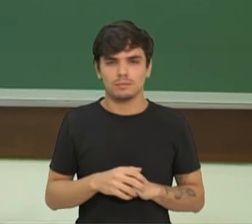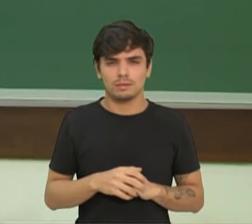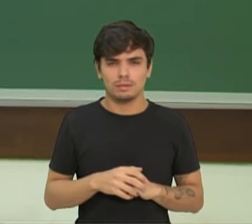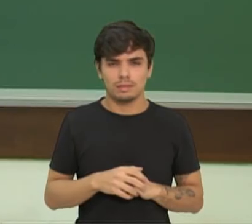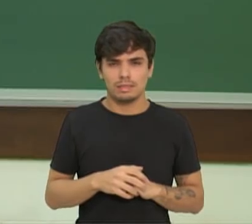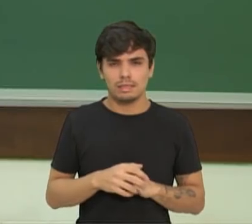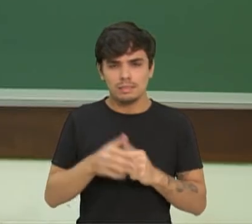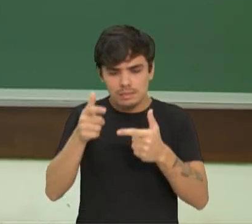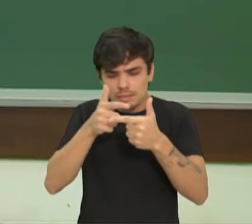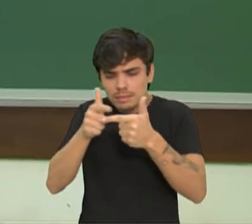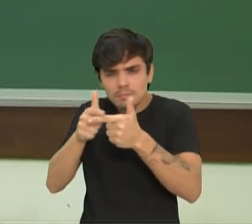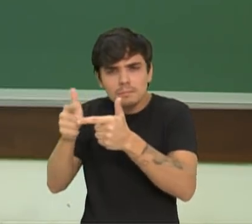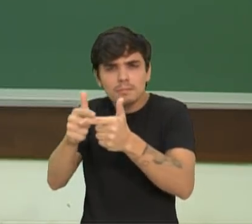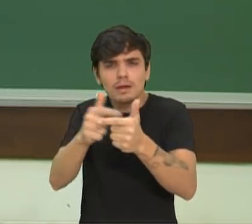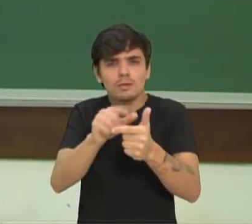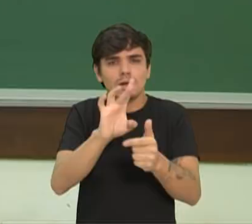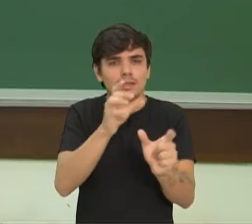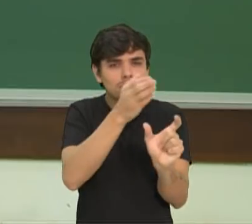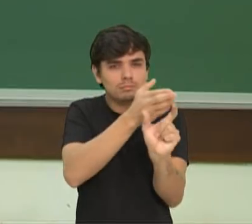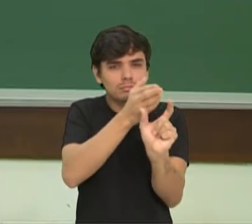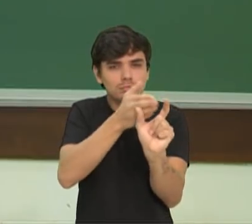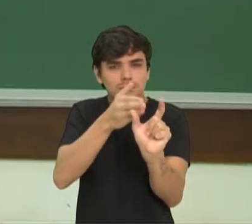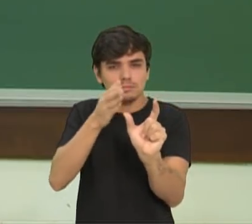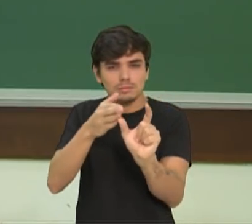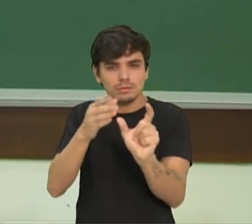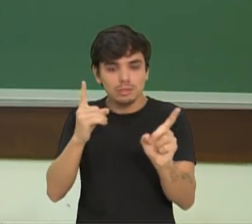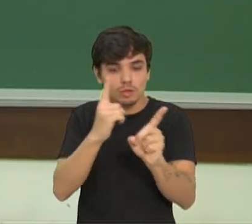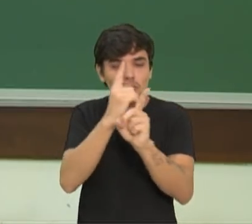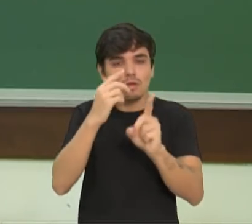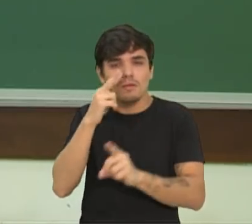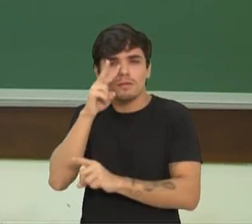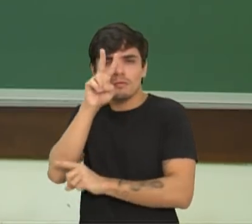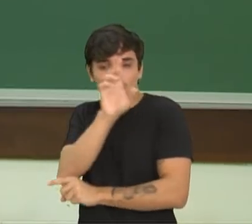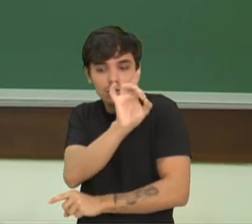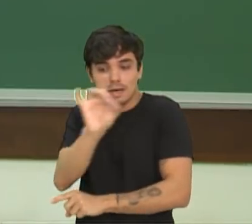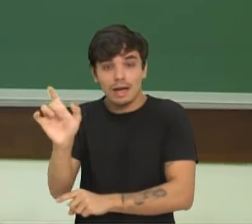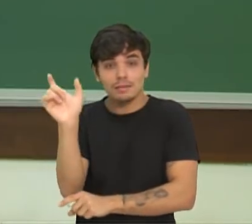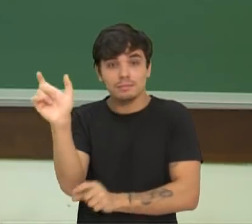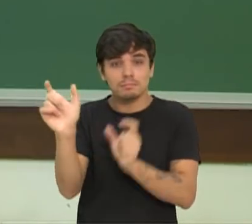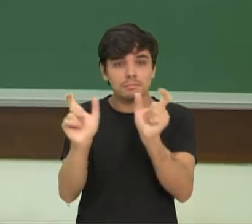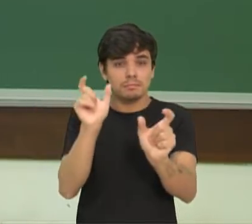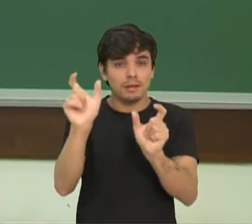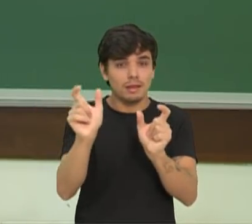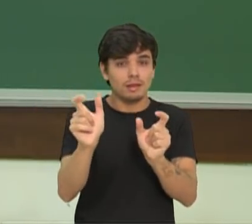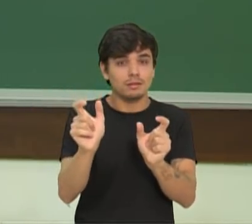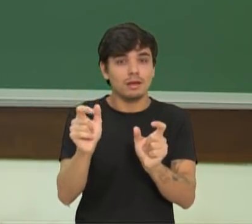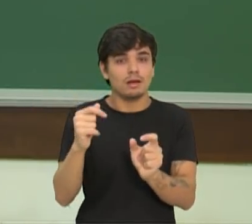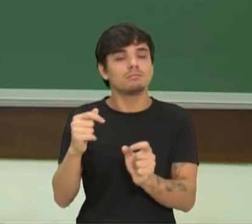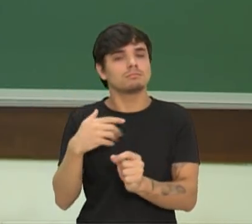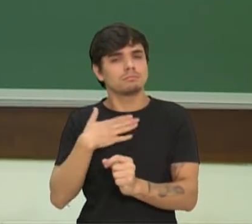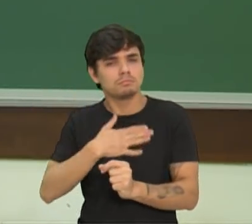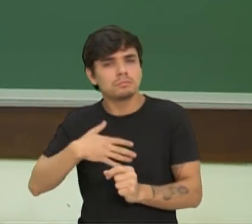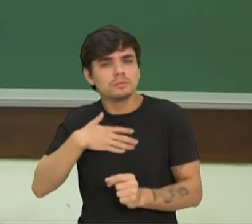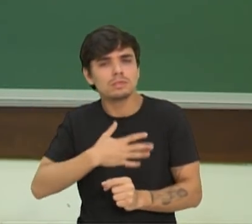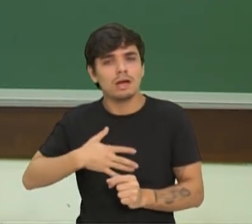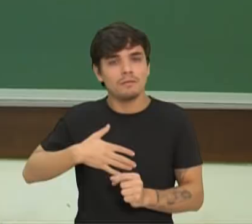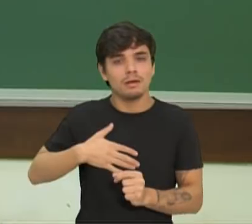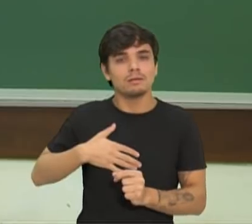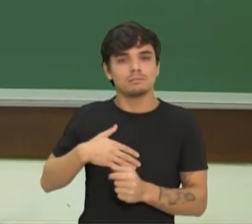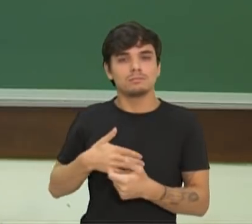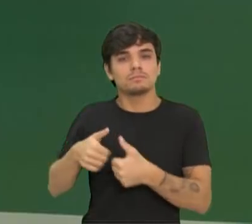Separou em sílabas, encontrou qual sílaba é a mais forte de cada palavra do gostavam e do passar? Então vamos para a